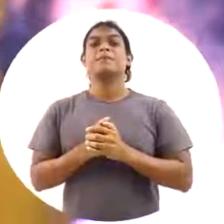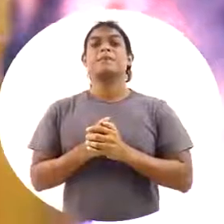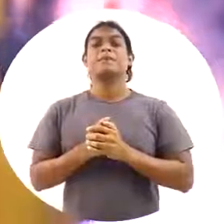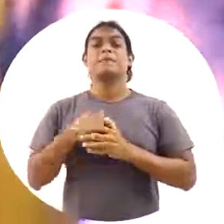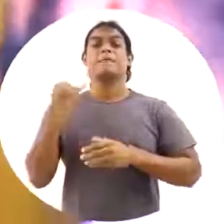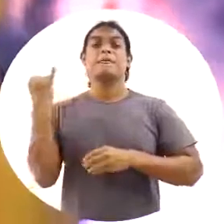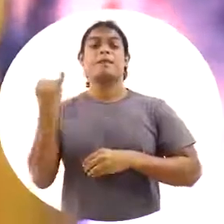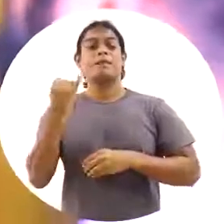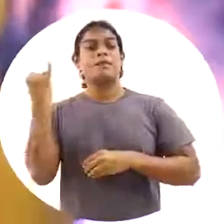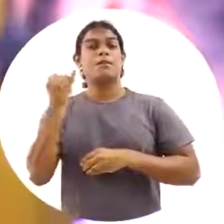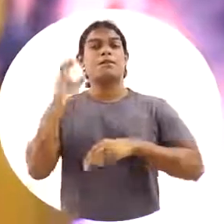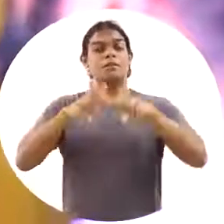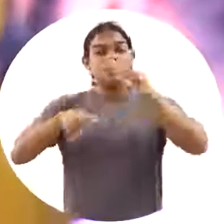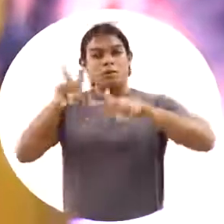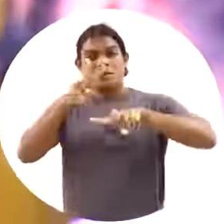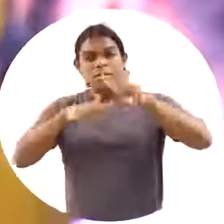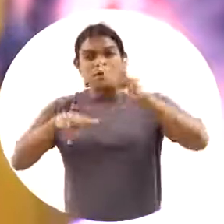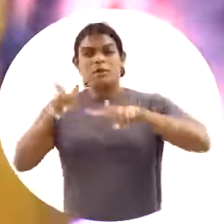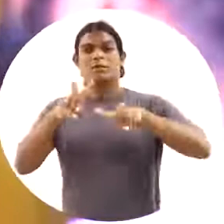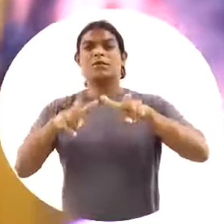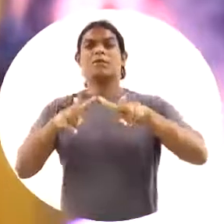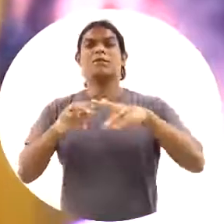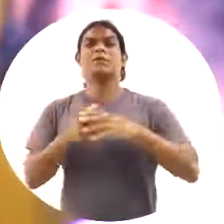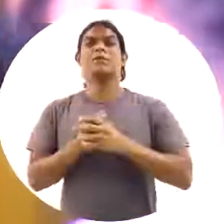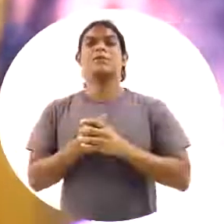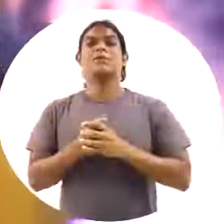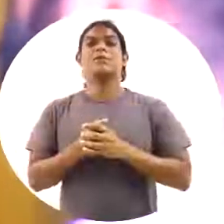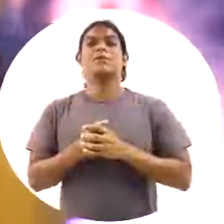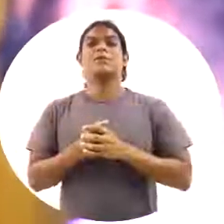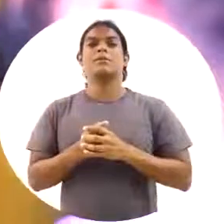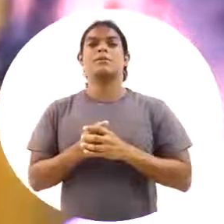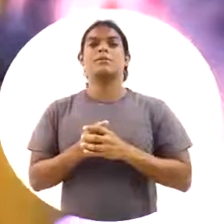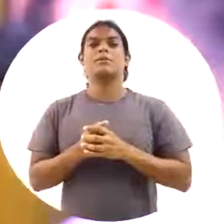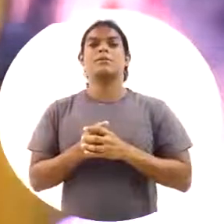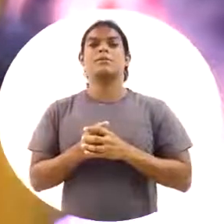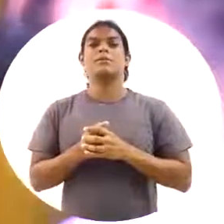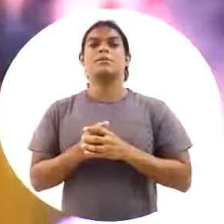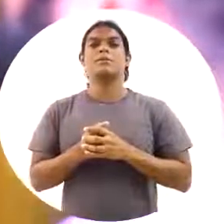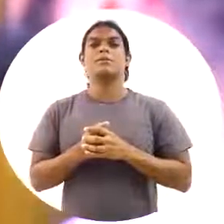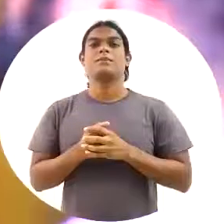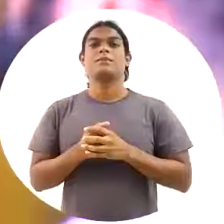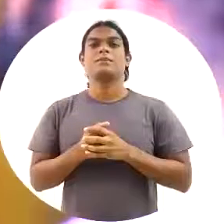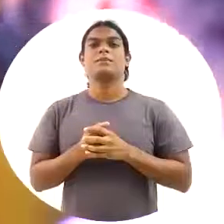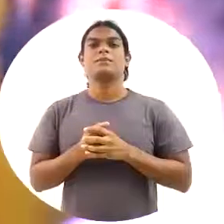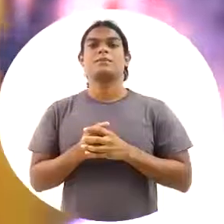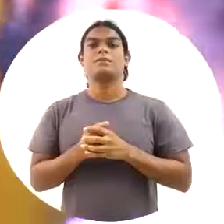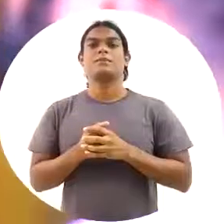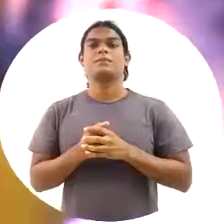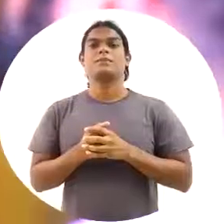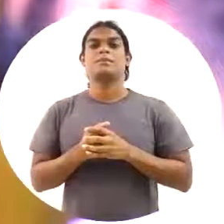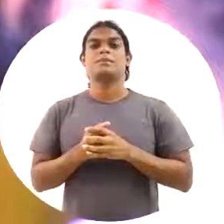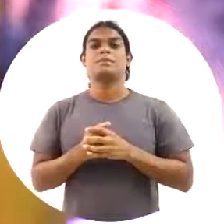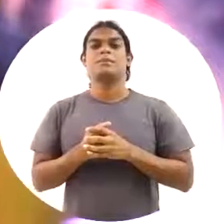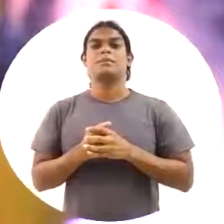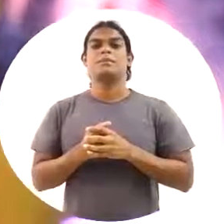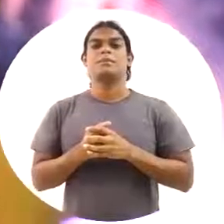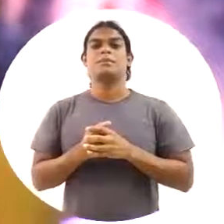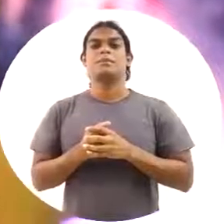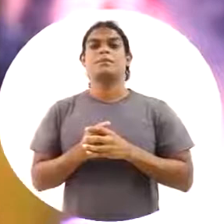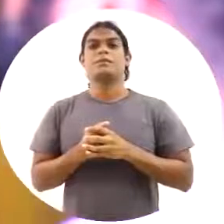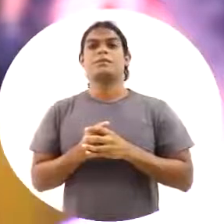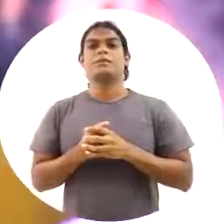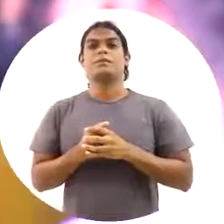carece disso para poder ter uma justa, uma afirmação. Entendi. Em relação